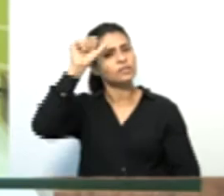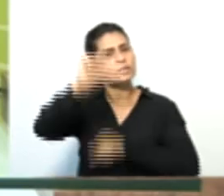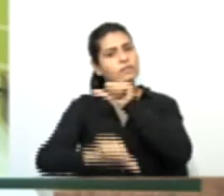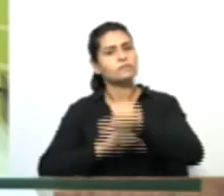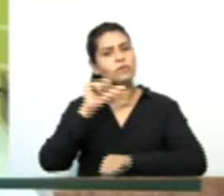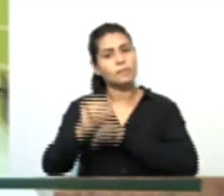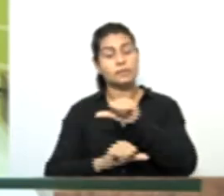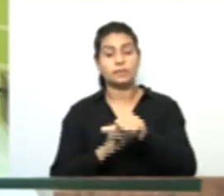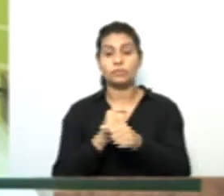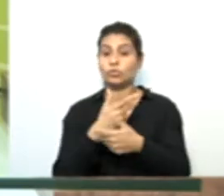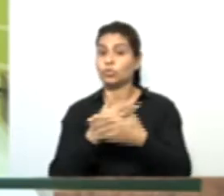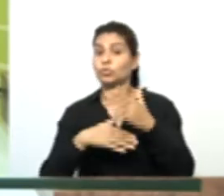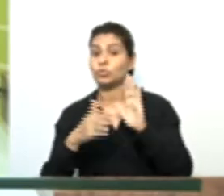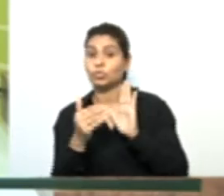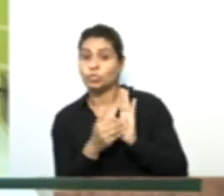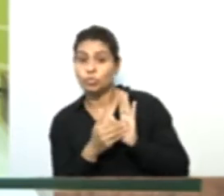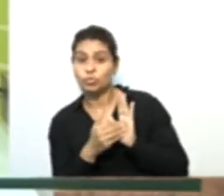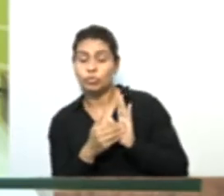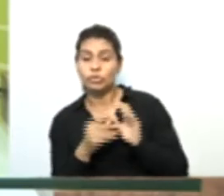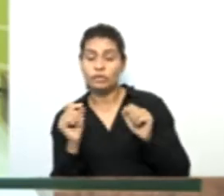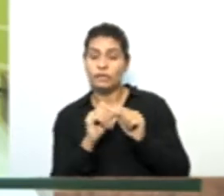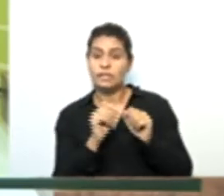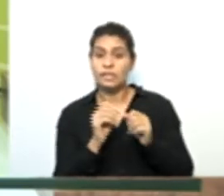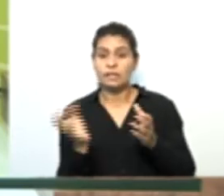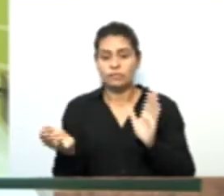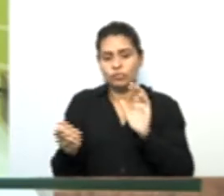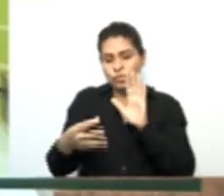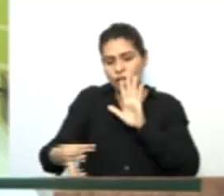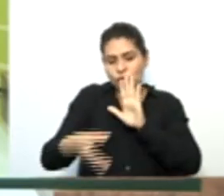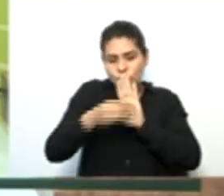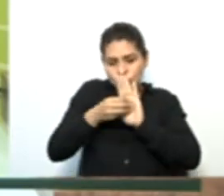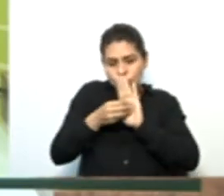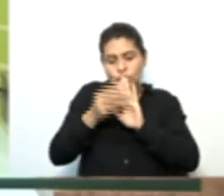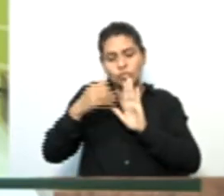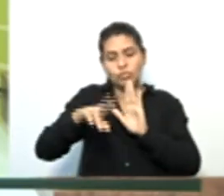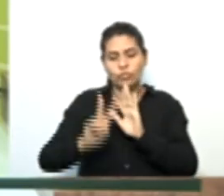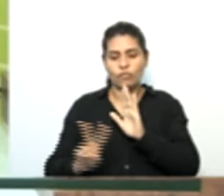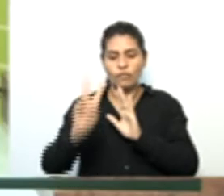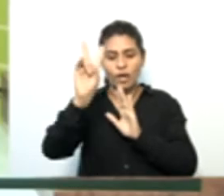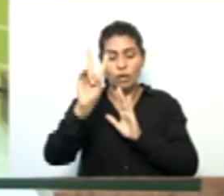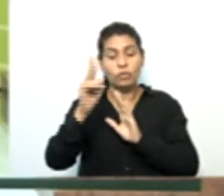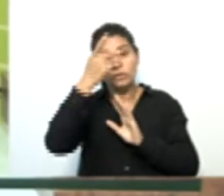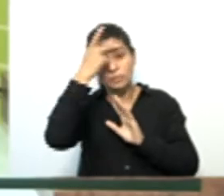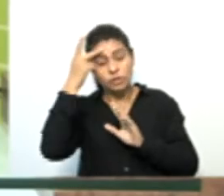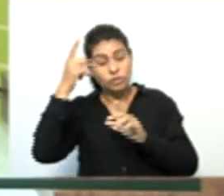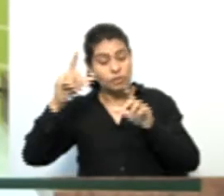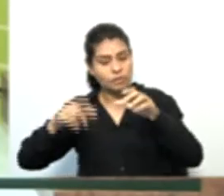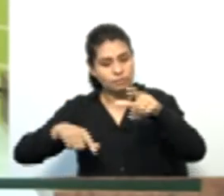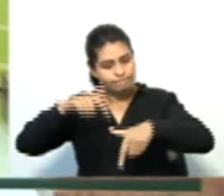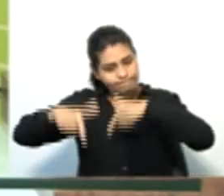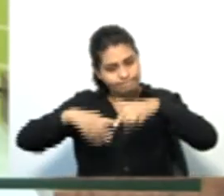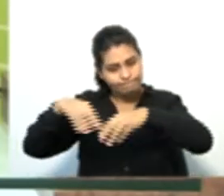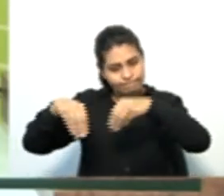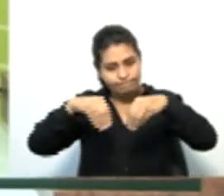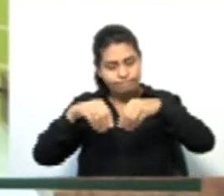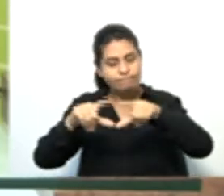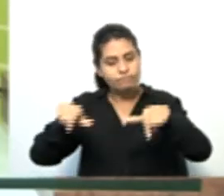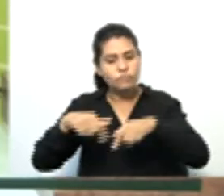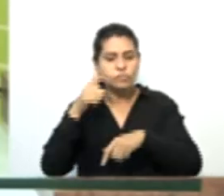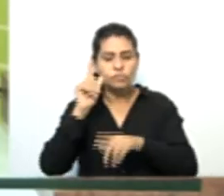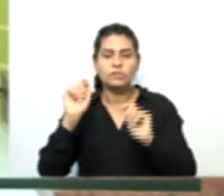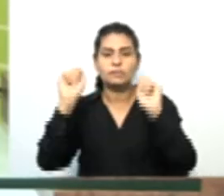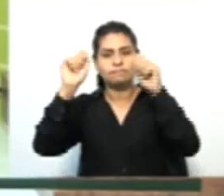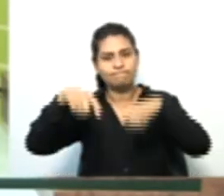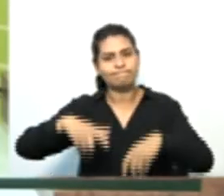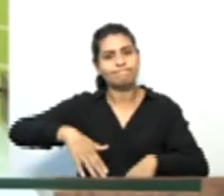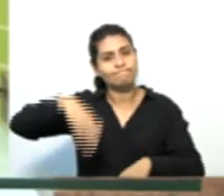dessa matéria-prima, em agregação de valor, justamente para que o produtor, em uma pequena parcela de terra, possa ganhar